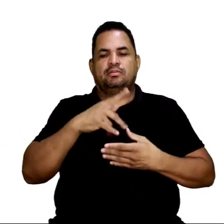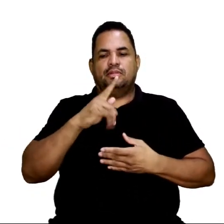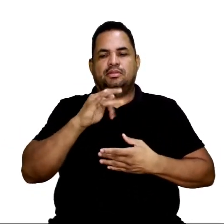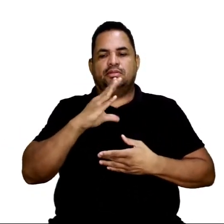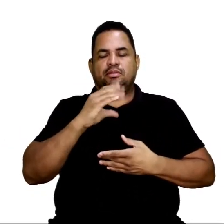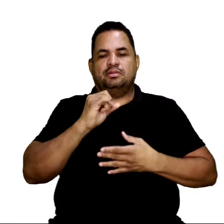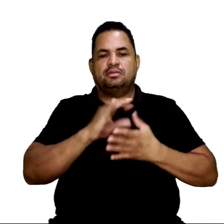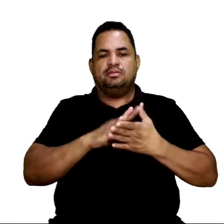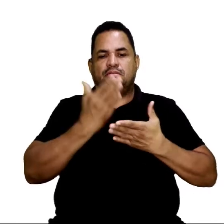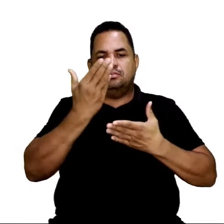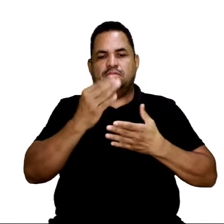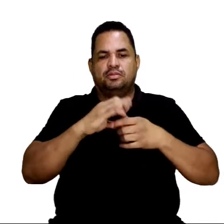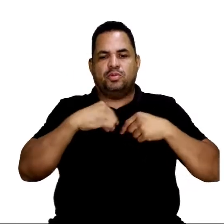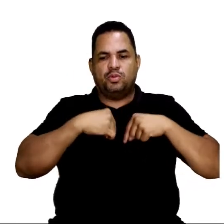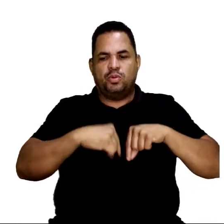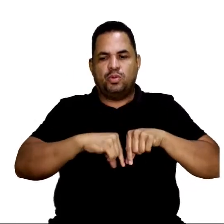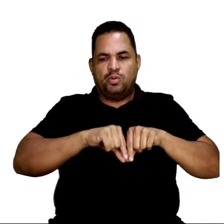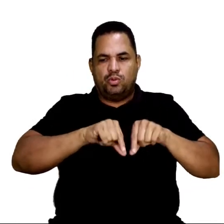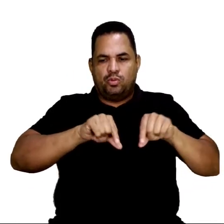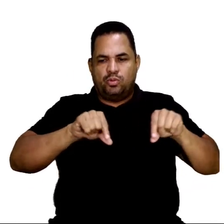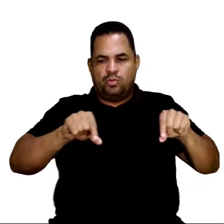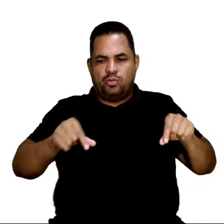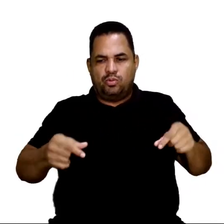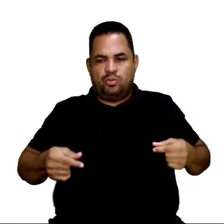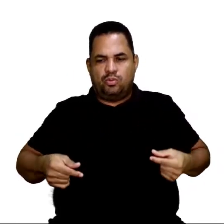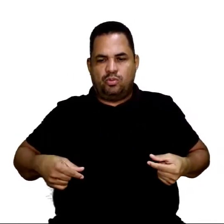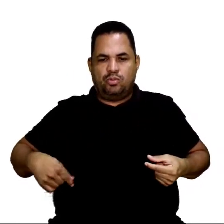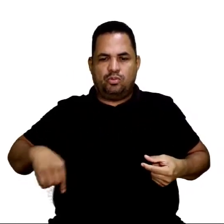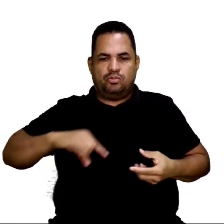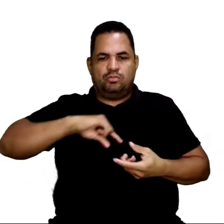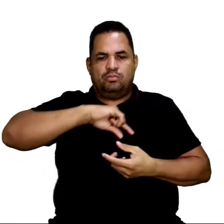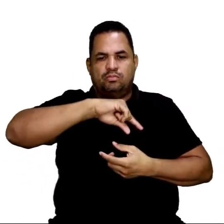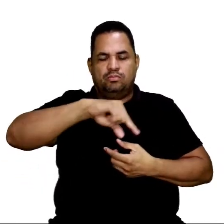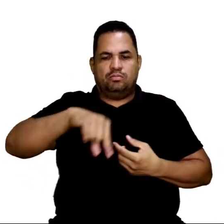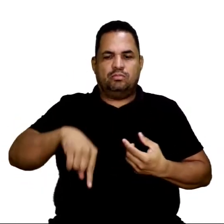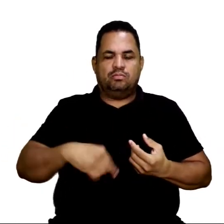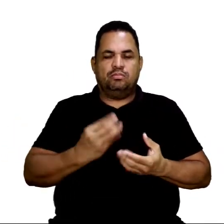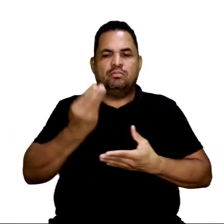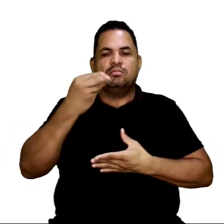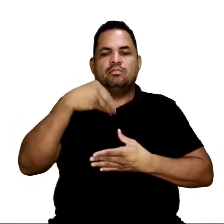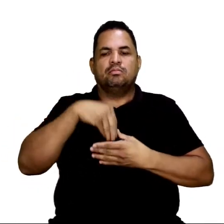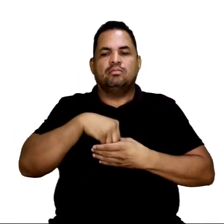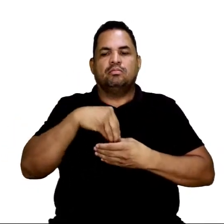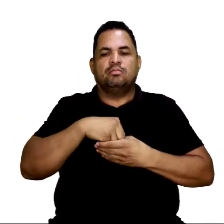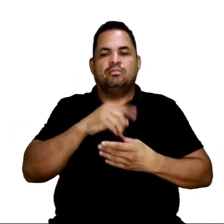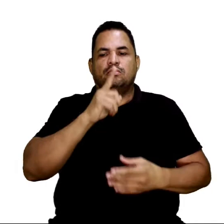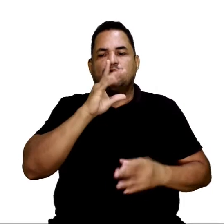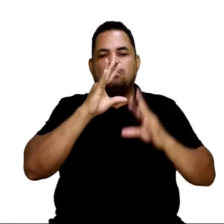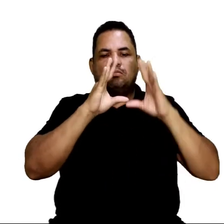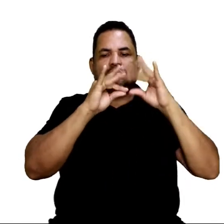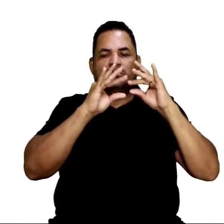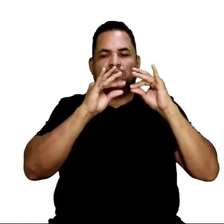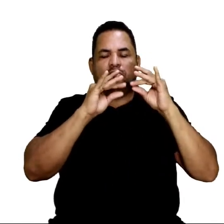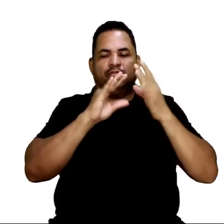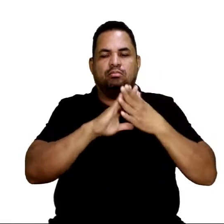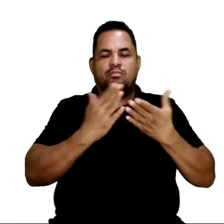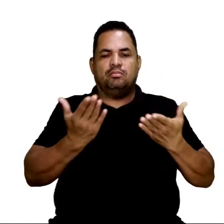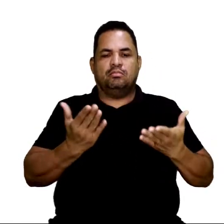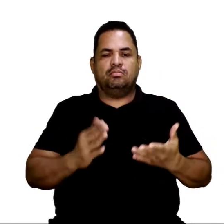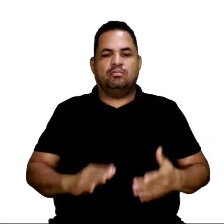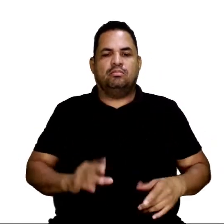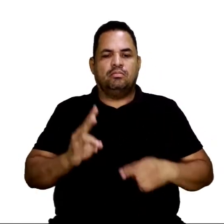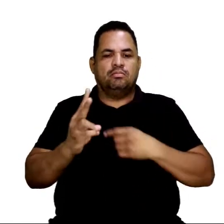vendo esse cordão umbilical e esse bebê fica envolto por esse líquido, né, placentário,